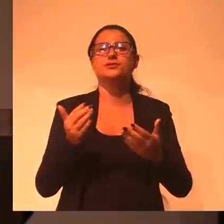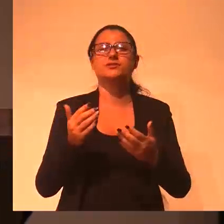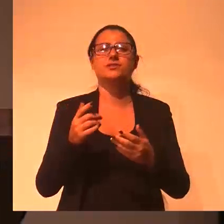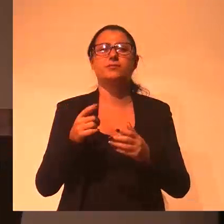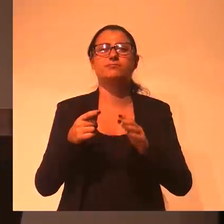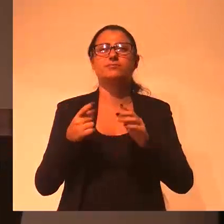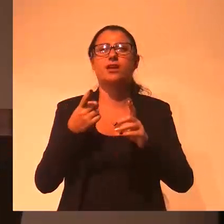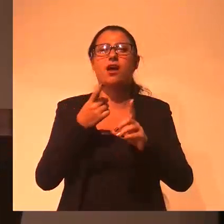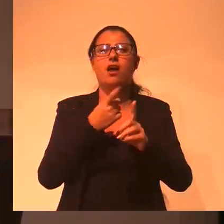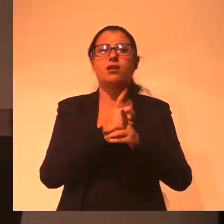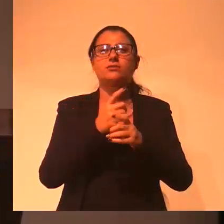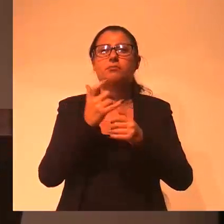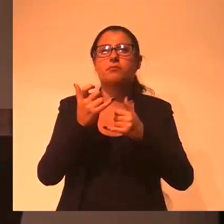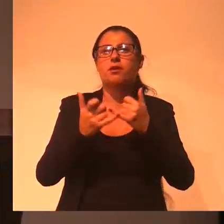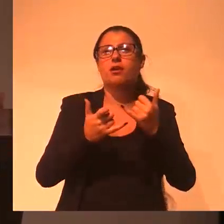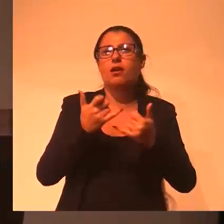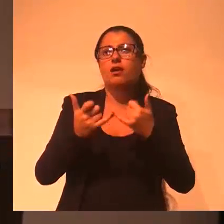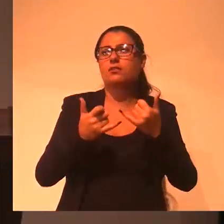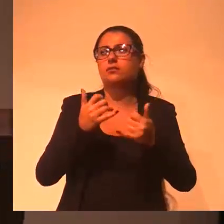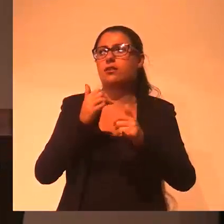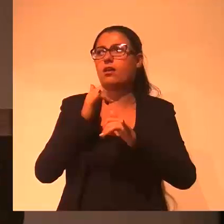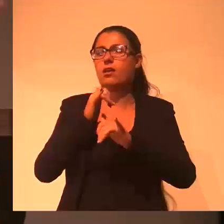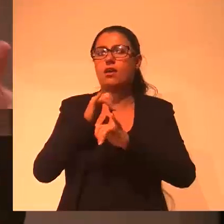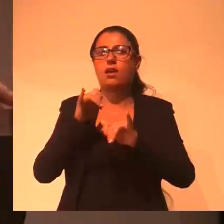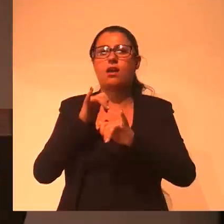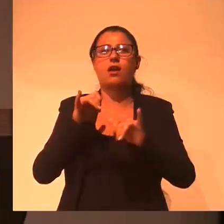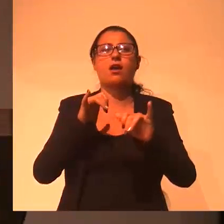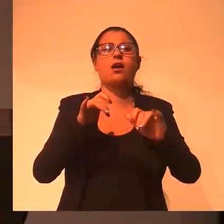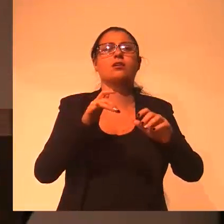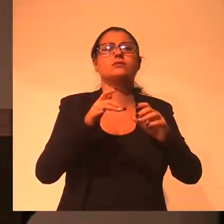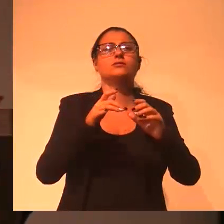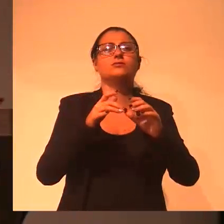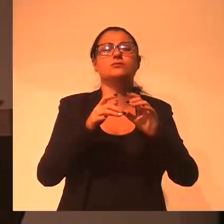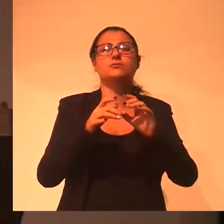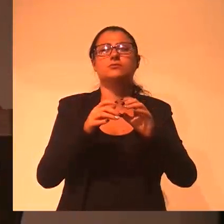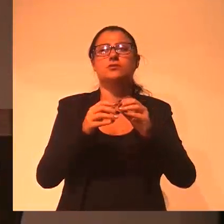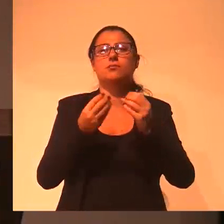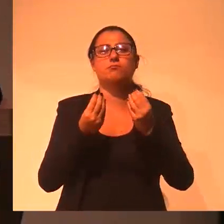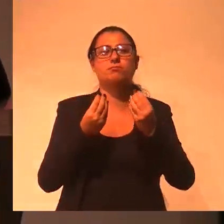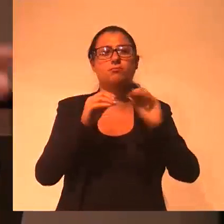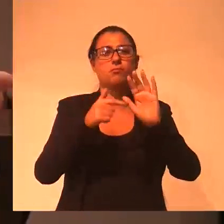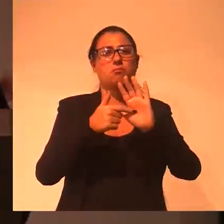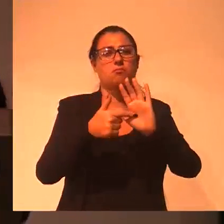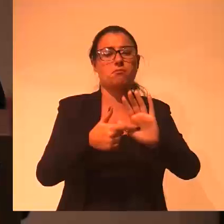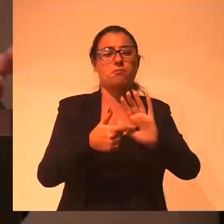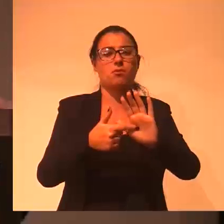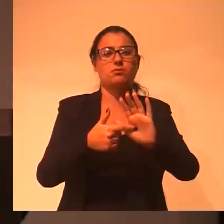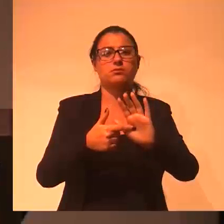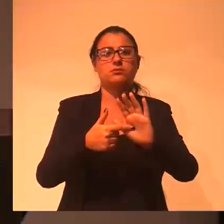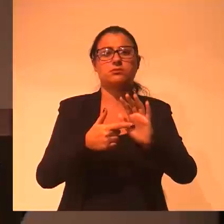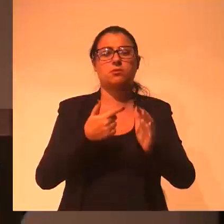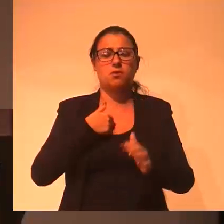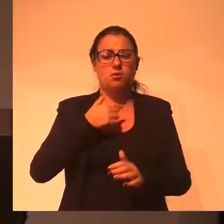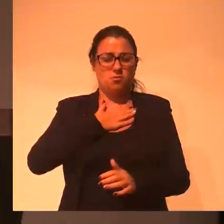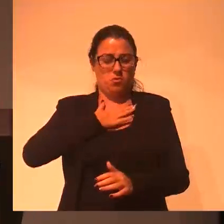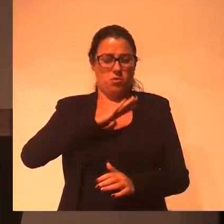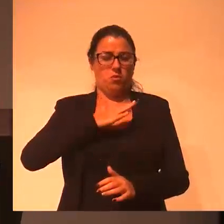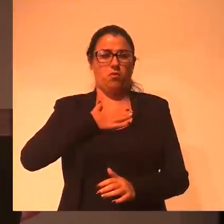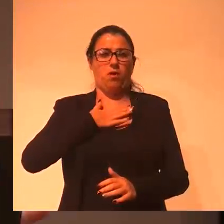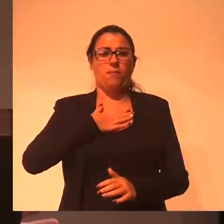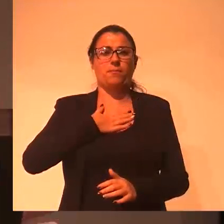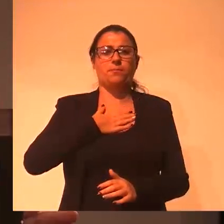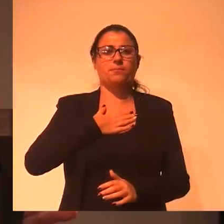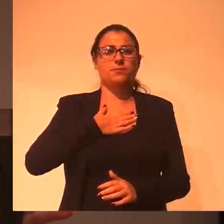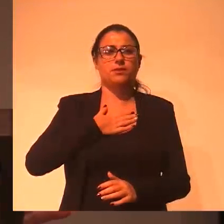Ou, entre aspas, recados, falam assim, minha vida, eu não me suporto, etc. É necessário